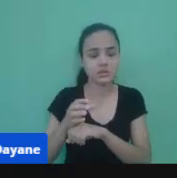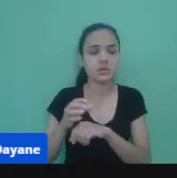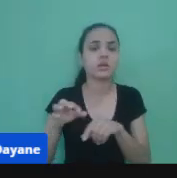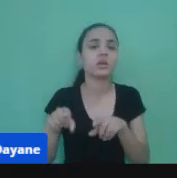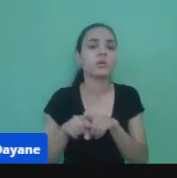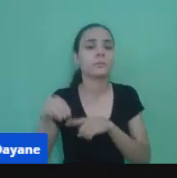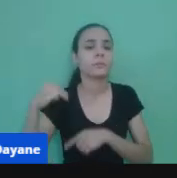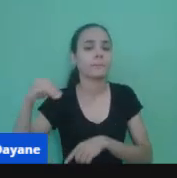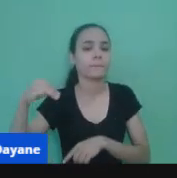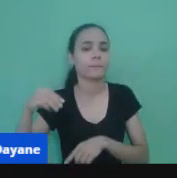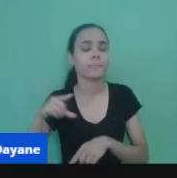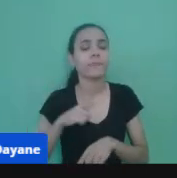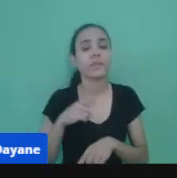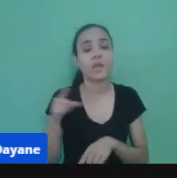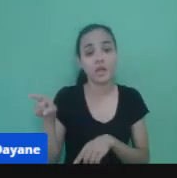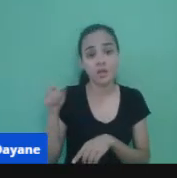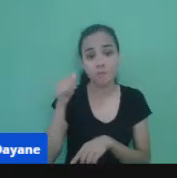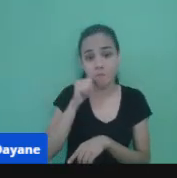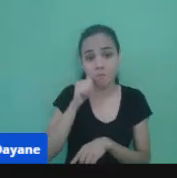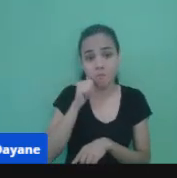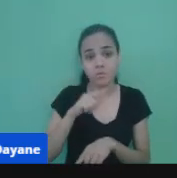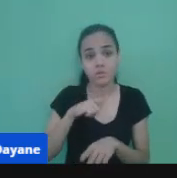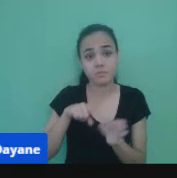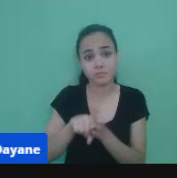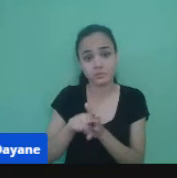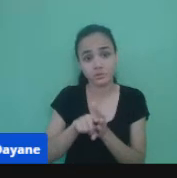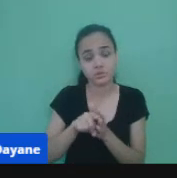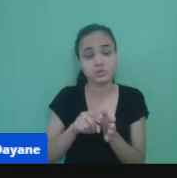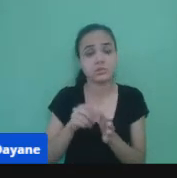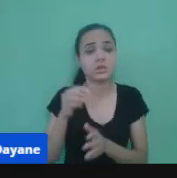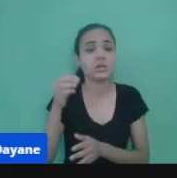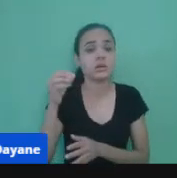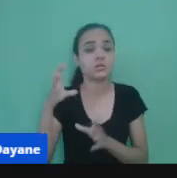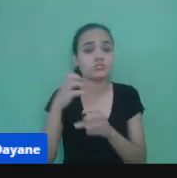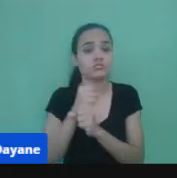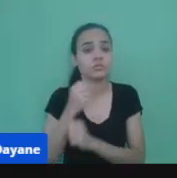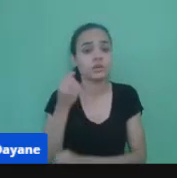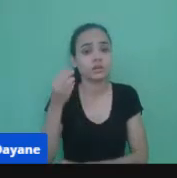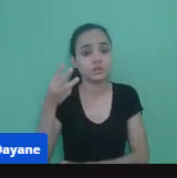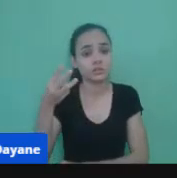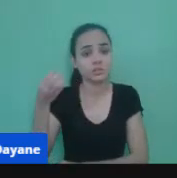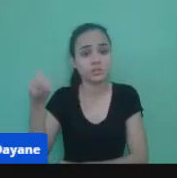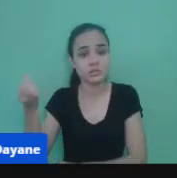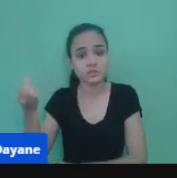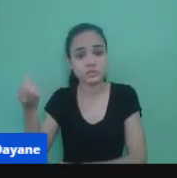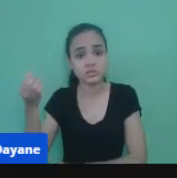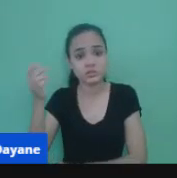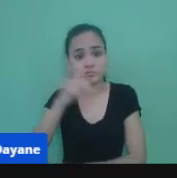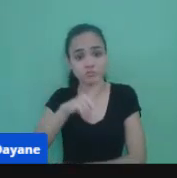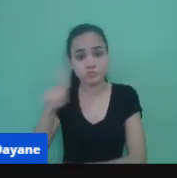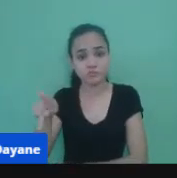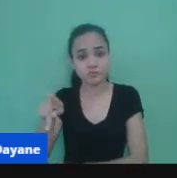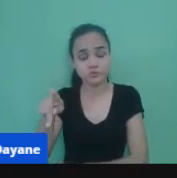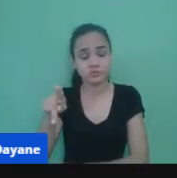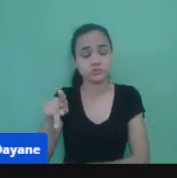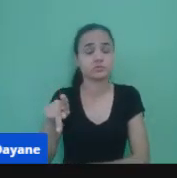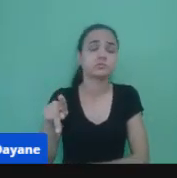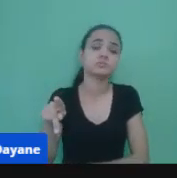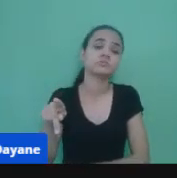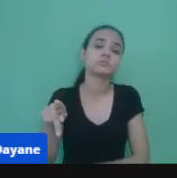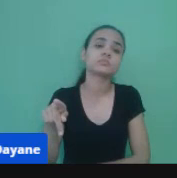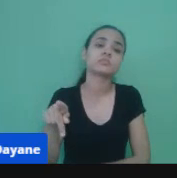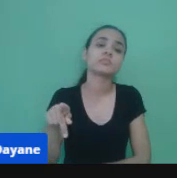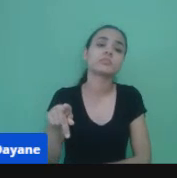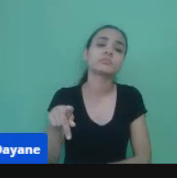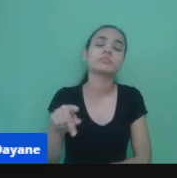36 professores. E aí, nessa pesquisa, um dos resultados dela, ela faz uma compilação